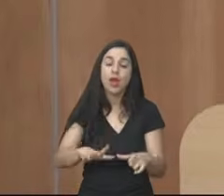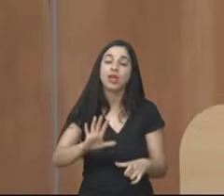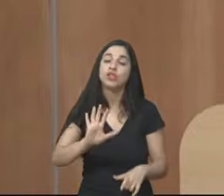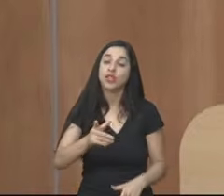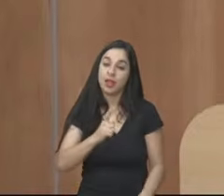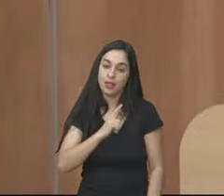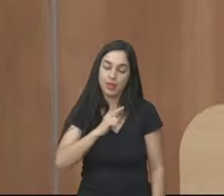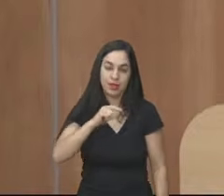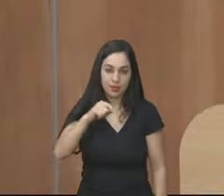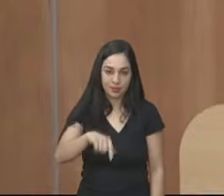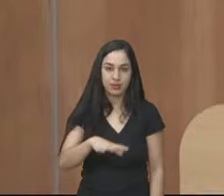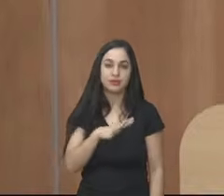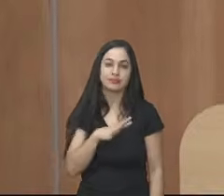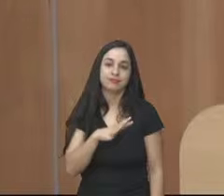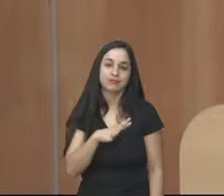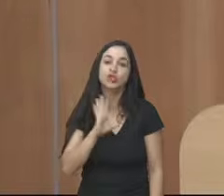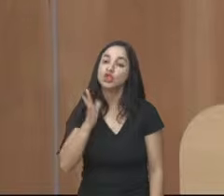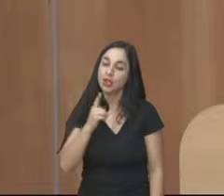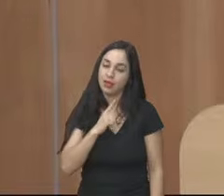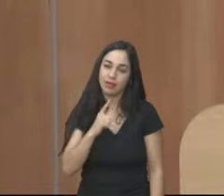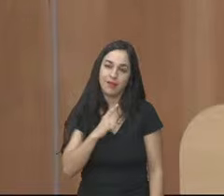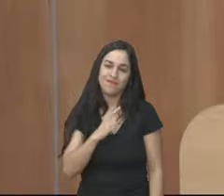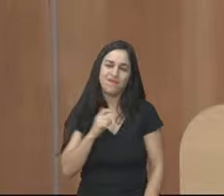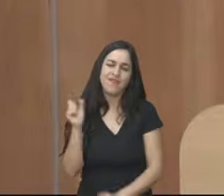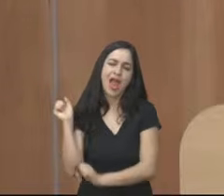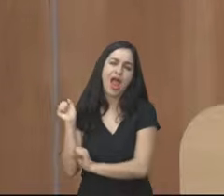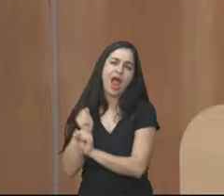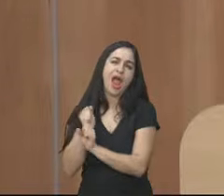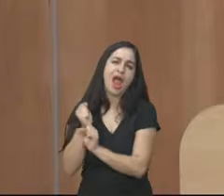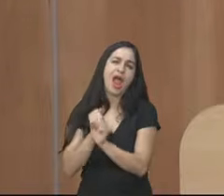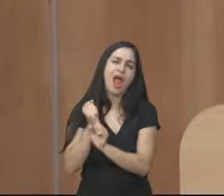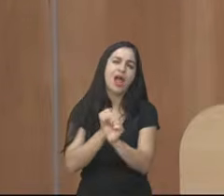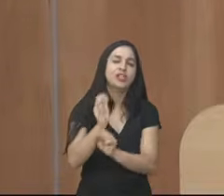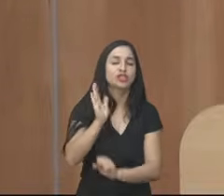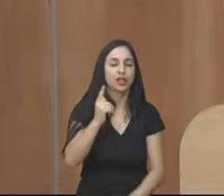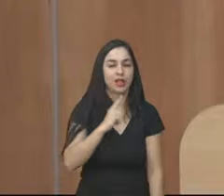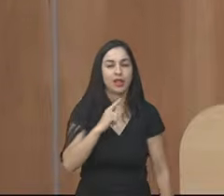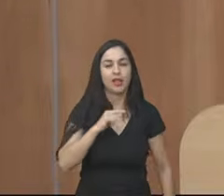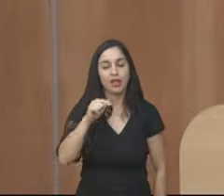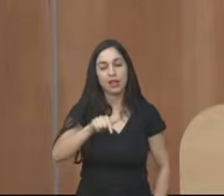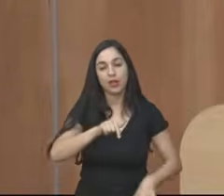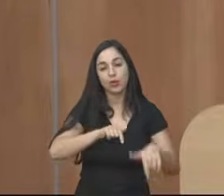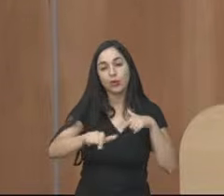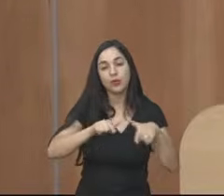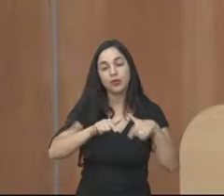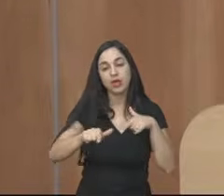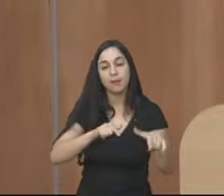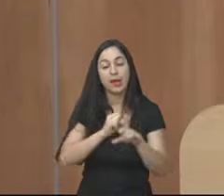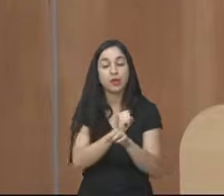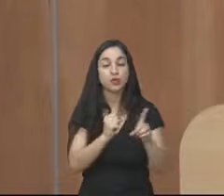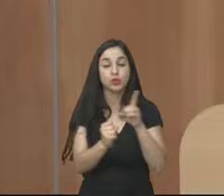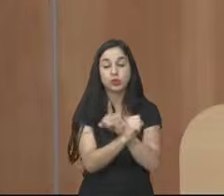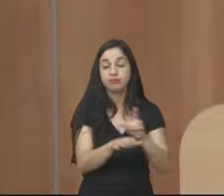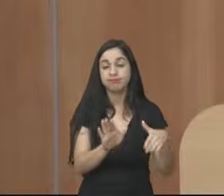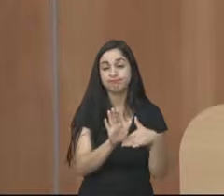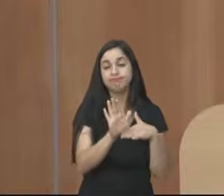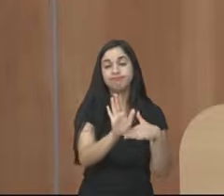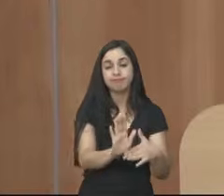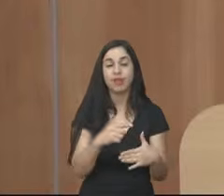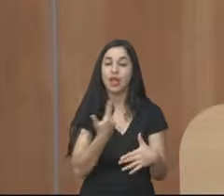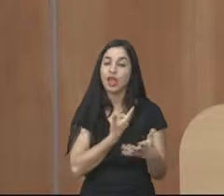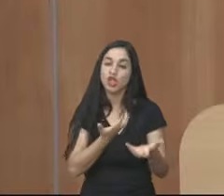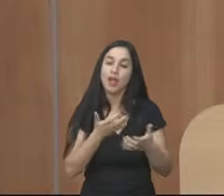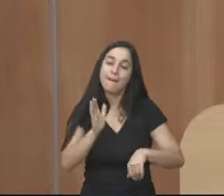na nossa cidade, há vários anos está aqui já fazendo esse trabalho social, e é nesse sentido que nós queremos